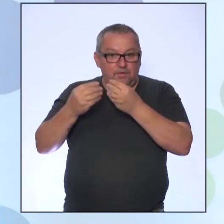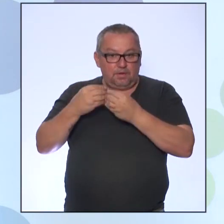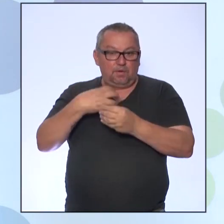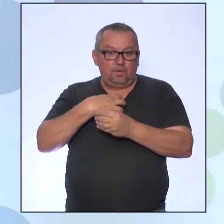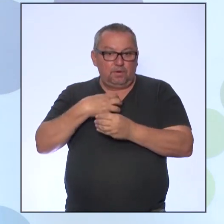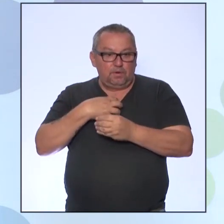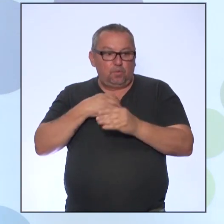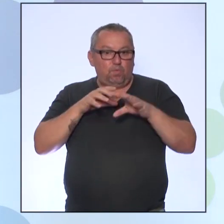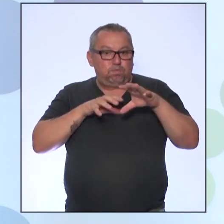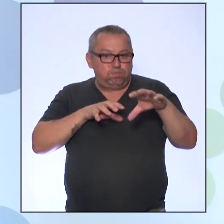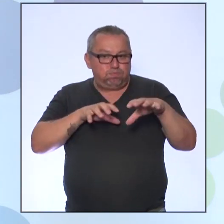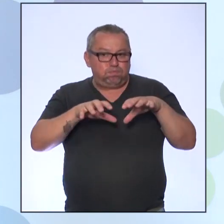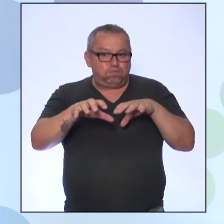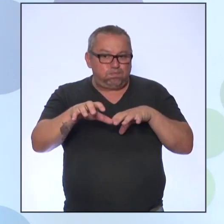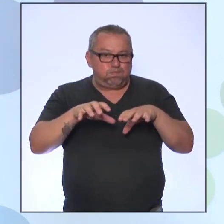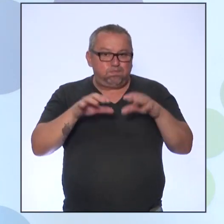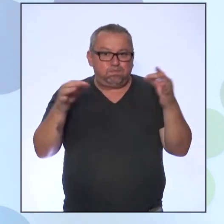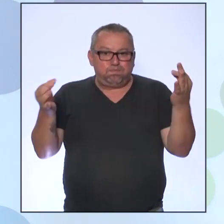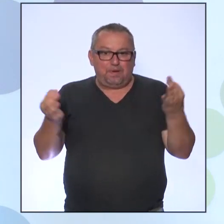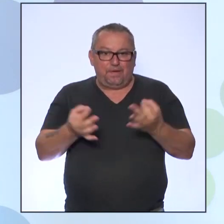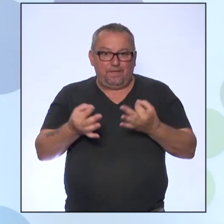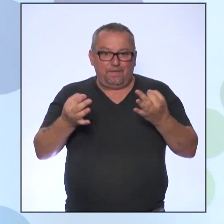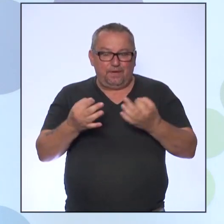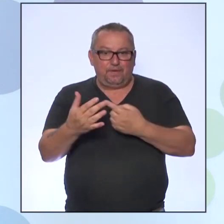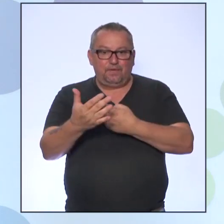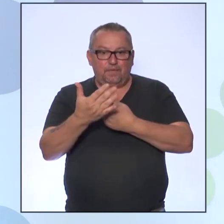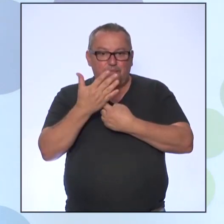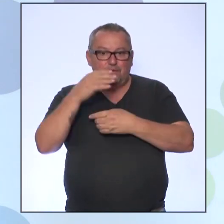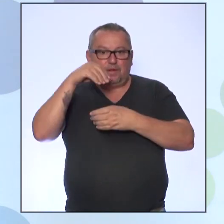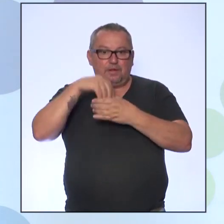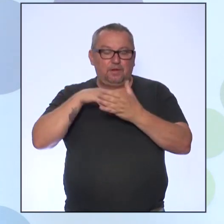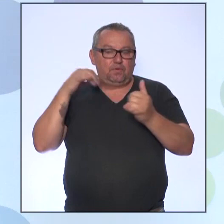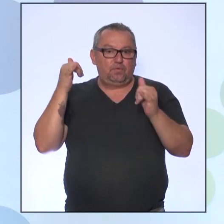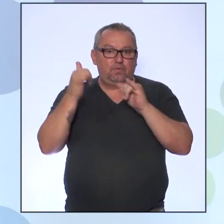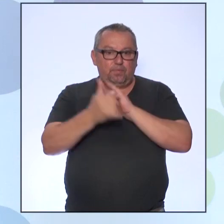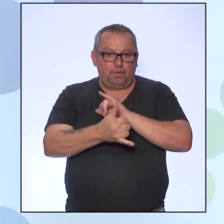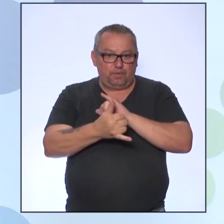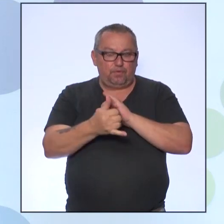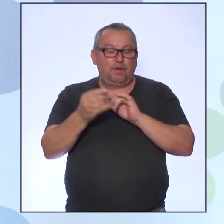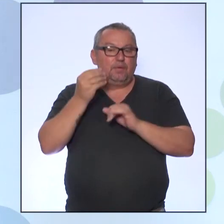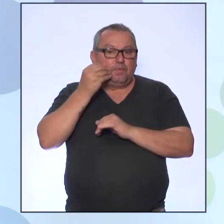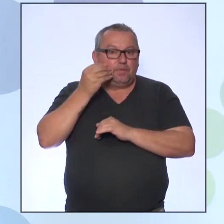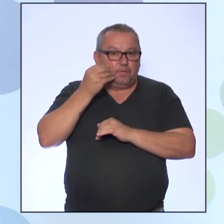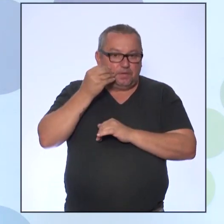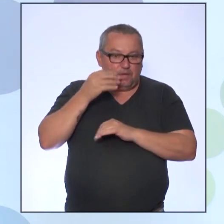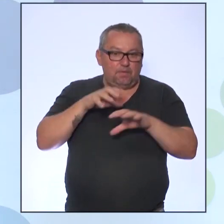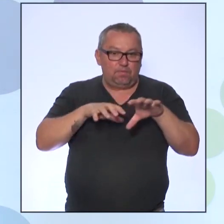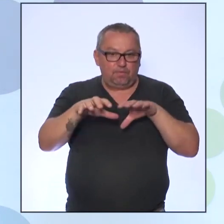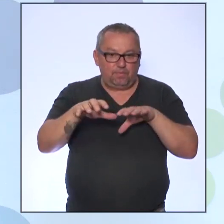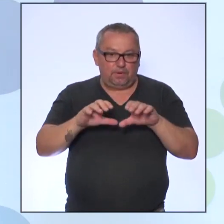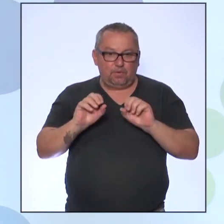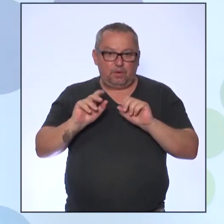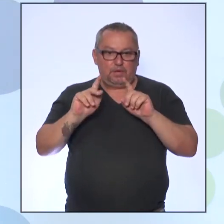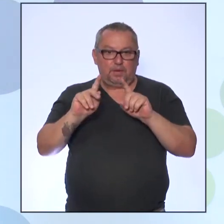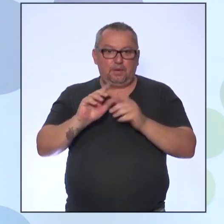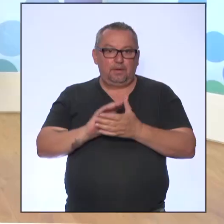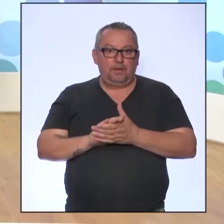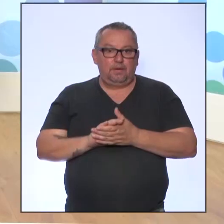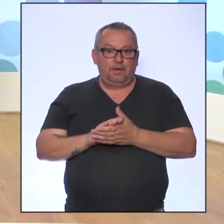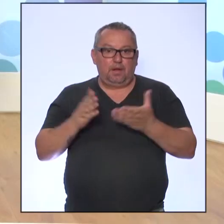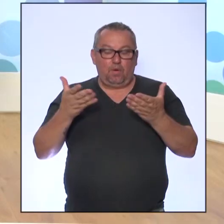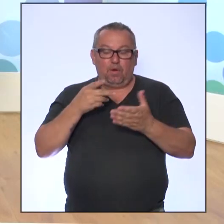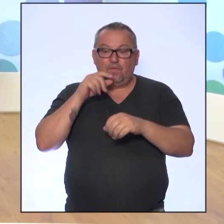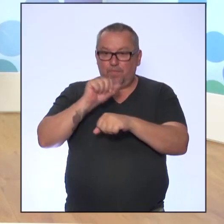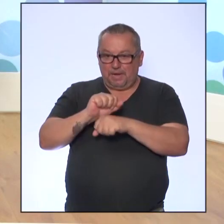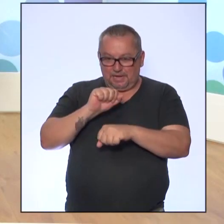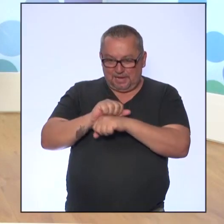mais perfeito, que vai nos auxiliar dentro do jogo, tá? É experimentar os movimentos, ok? Então, vamos parar de falar